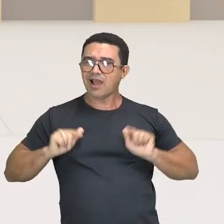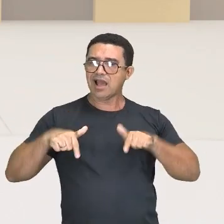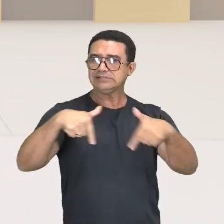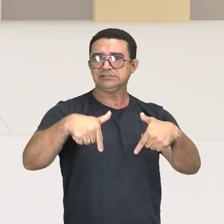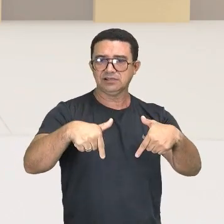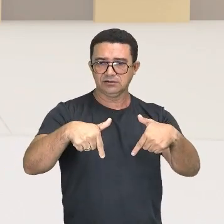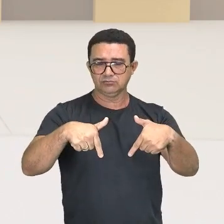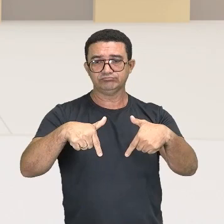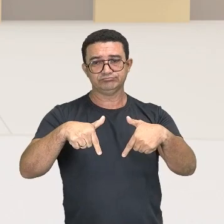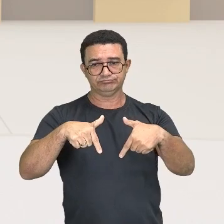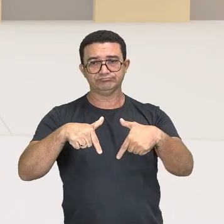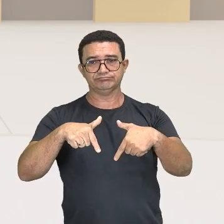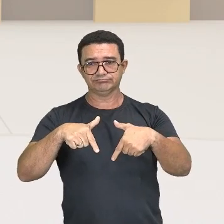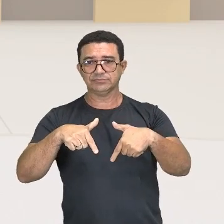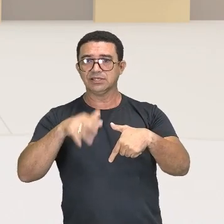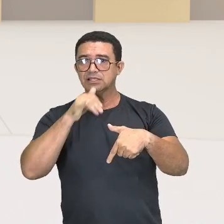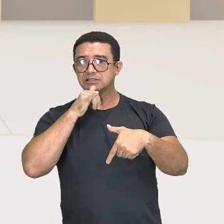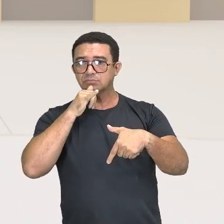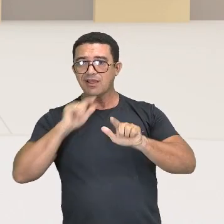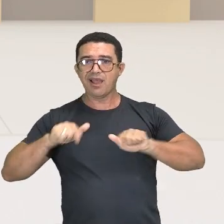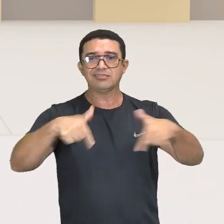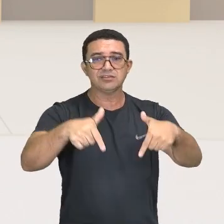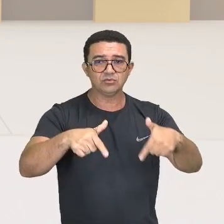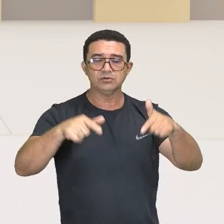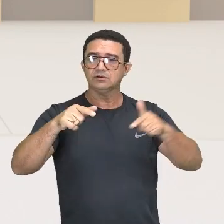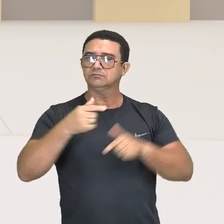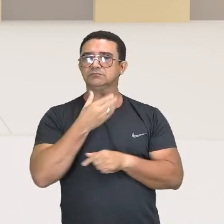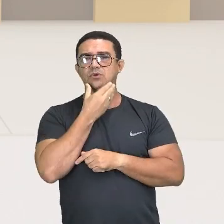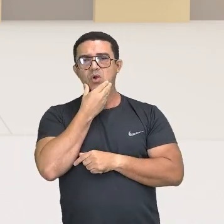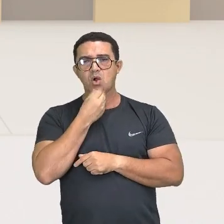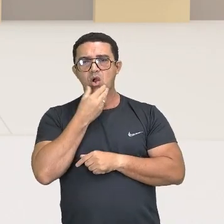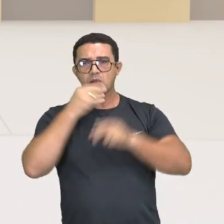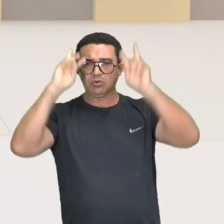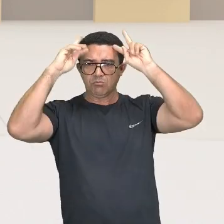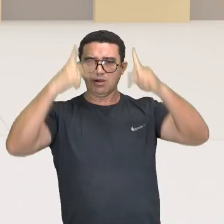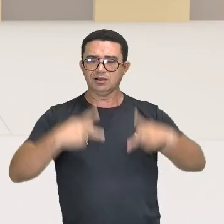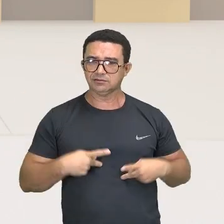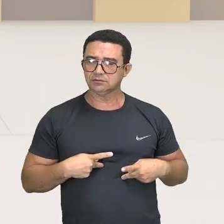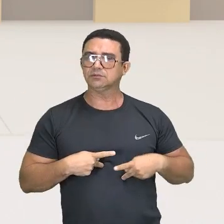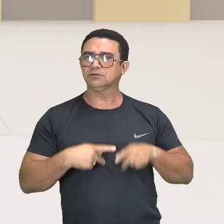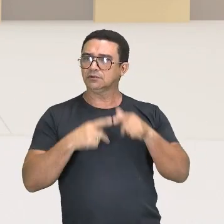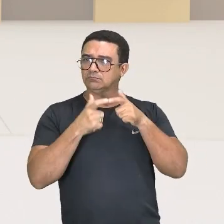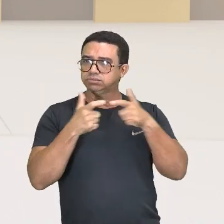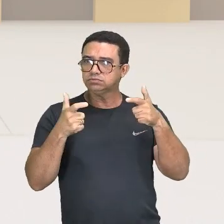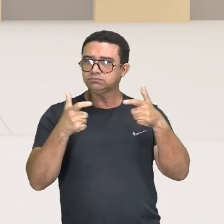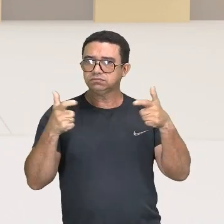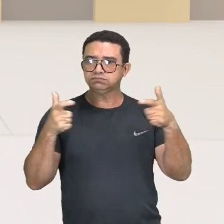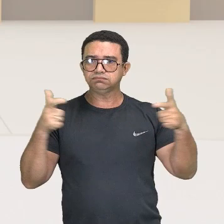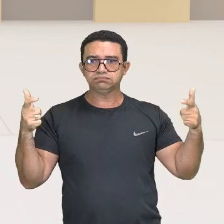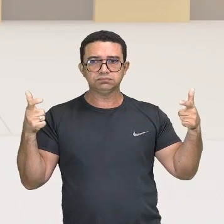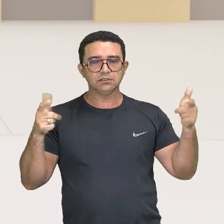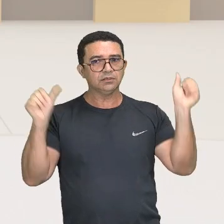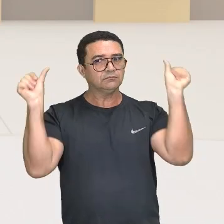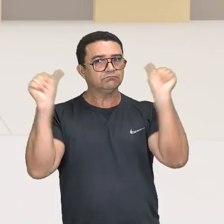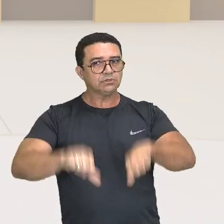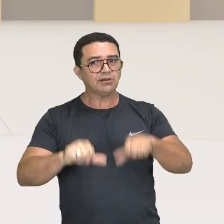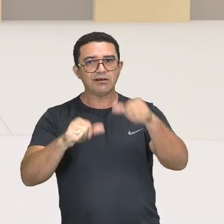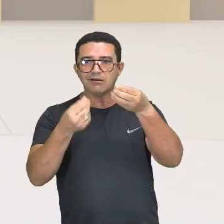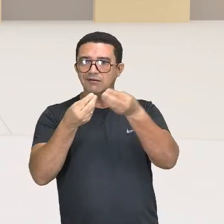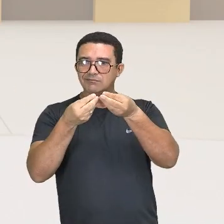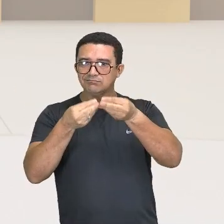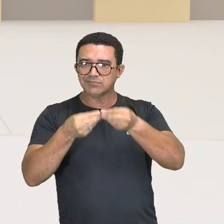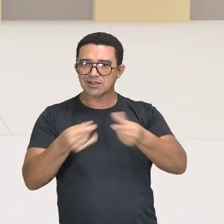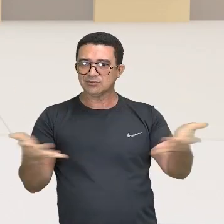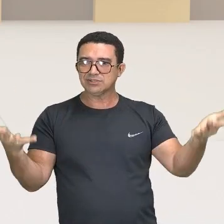ao longo dessa aula, né, a ação do homem, ela vem intensificando e contribuindo ali para o aumento